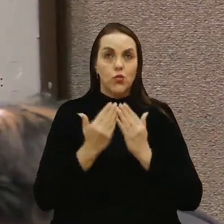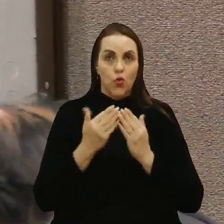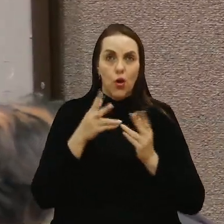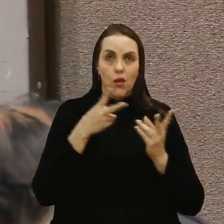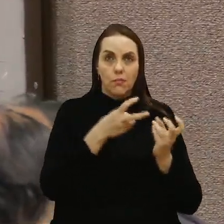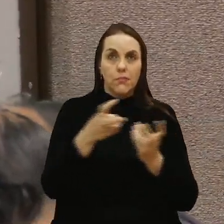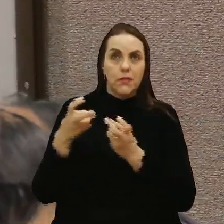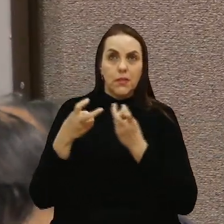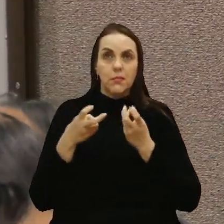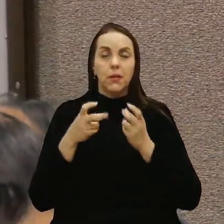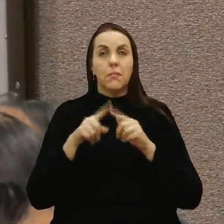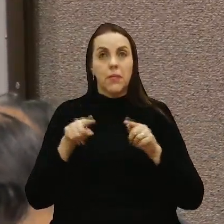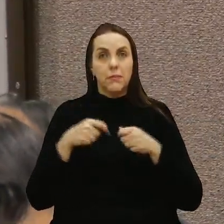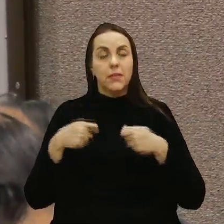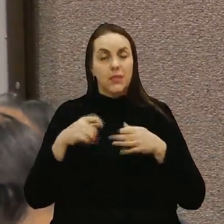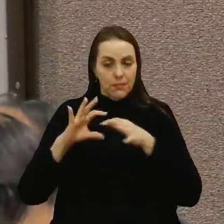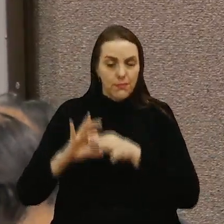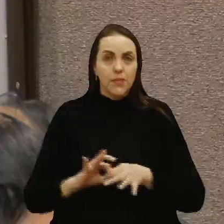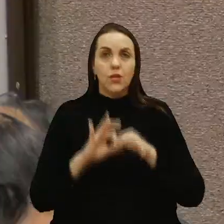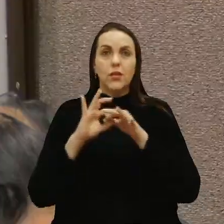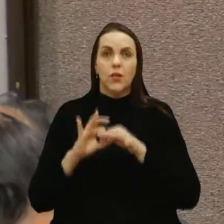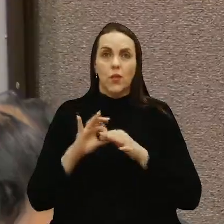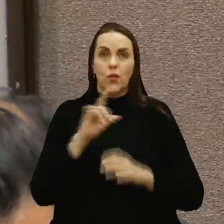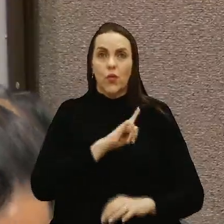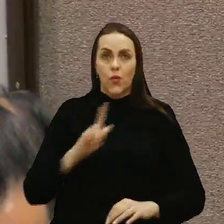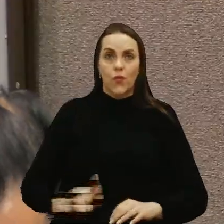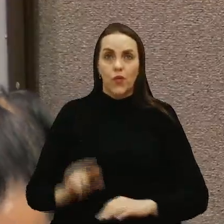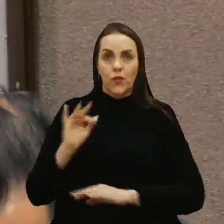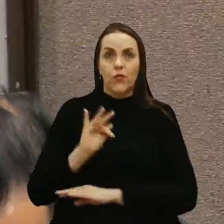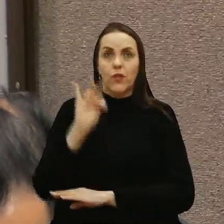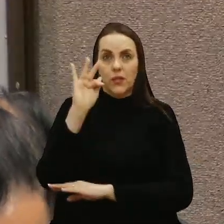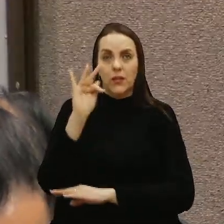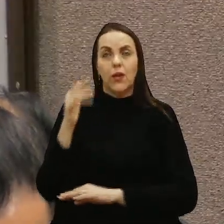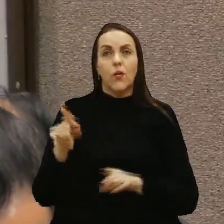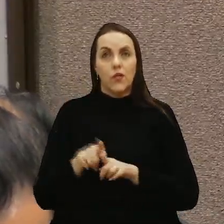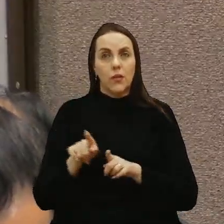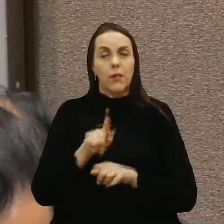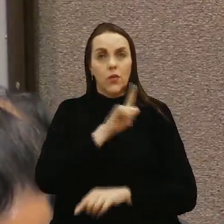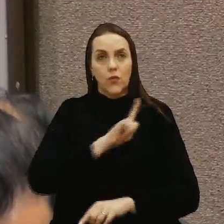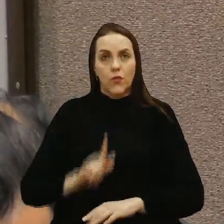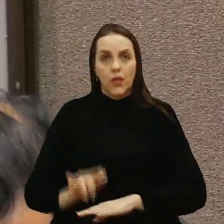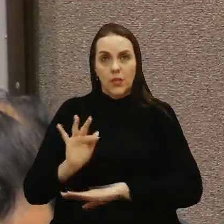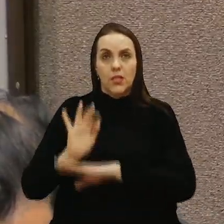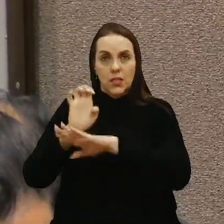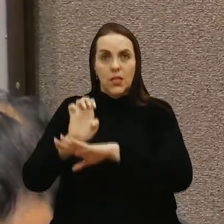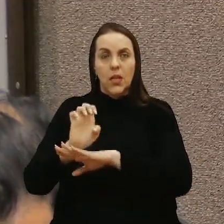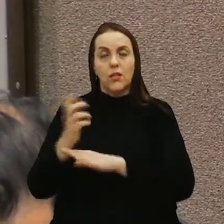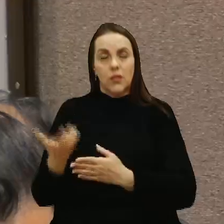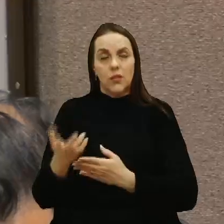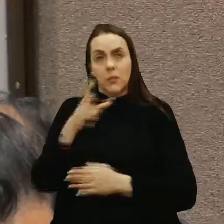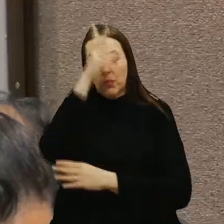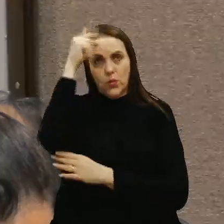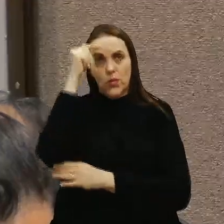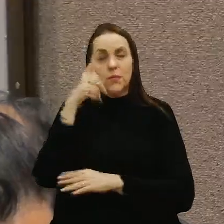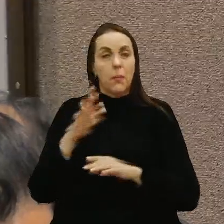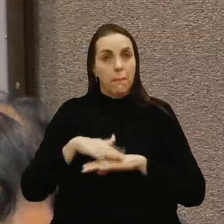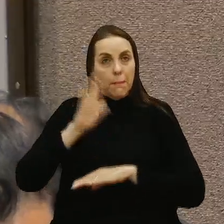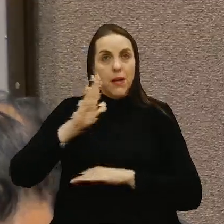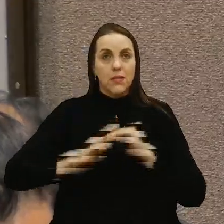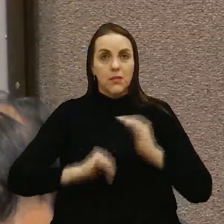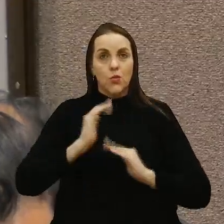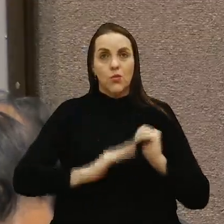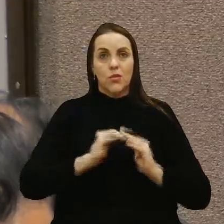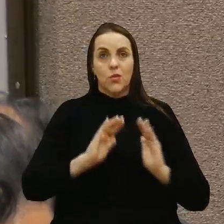percebe, mas a gente tem que ter união do governo federal, união do governo do estado e município para que mais escolas sejam feitas.